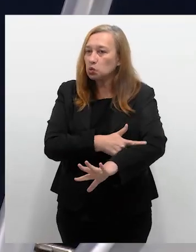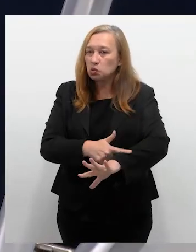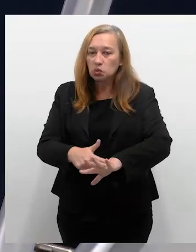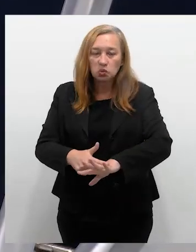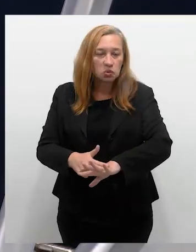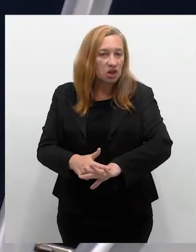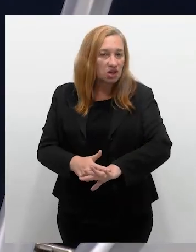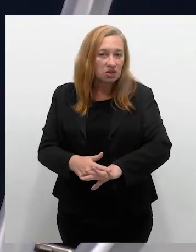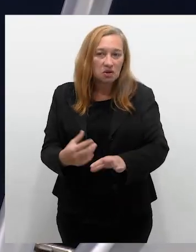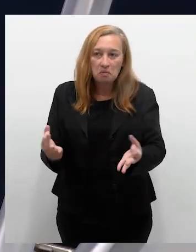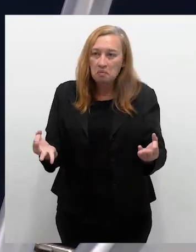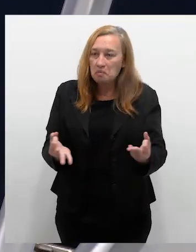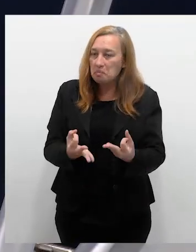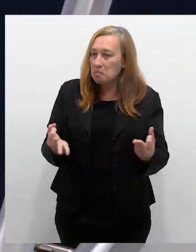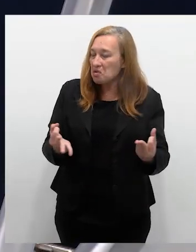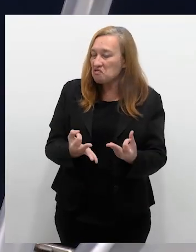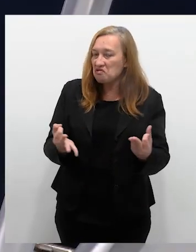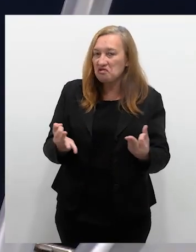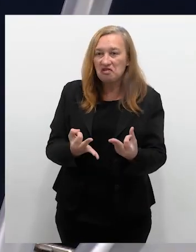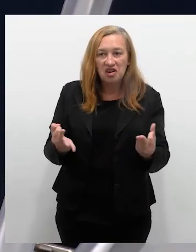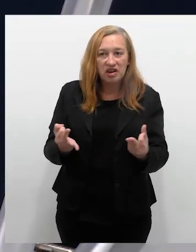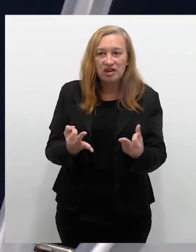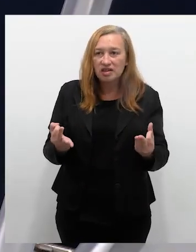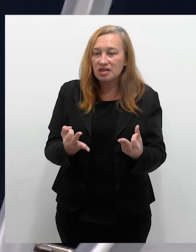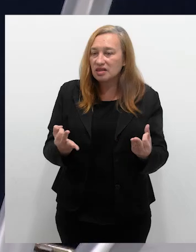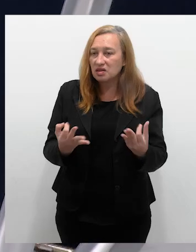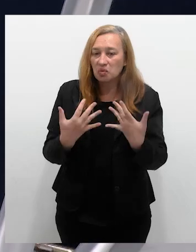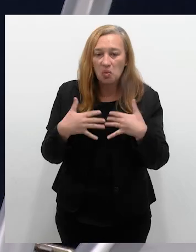Educação, gentleman. Nossa,